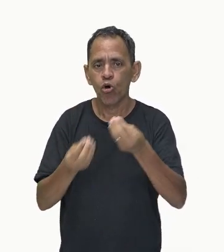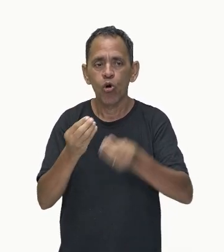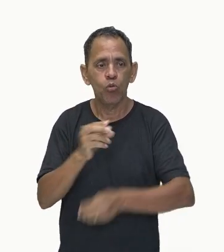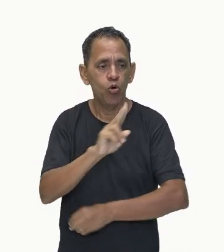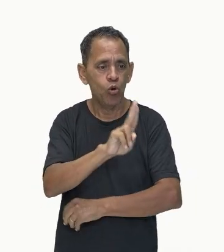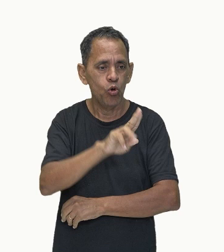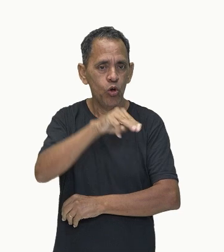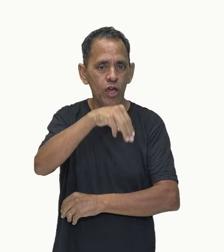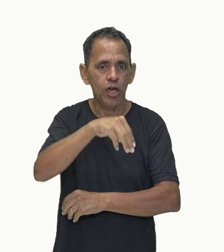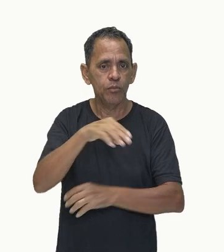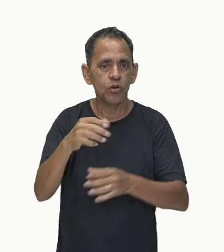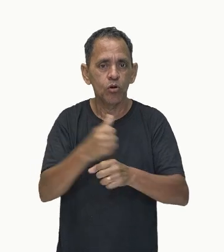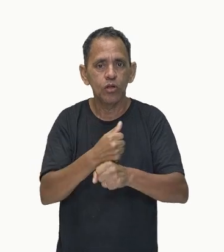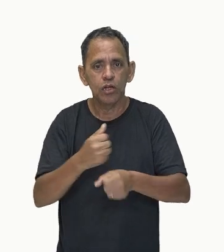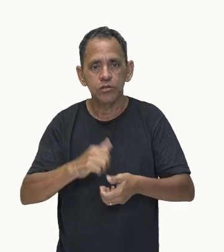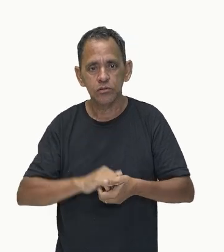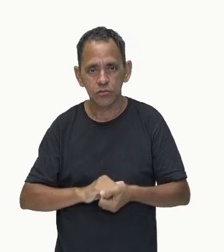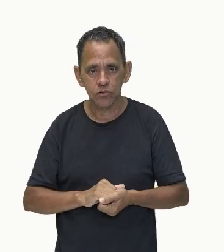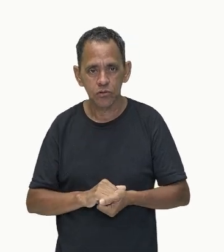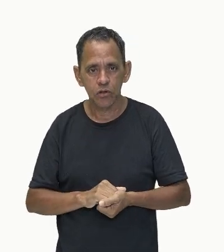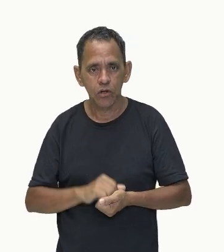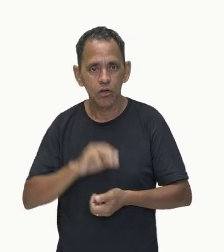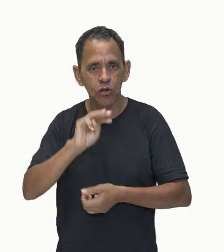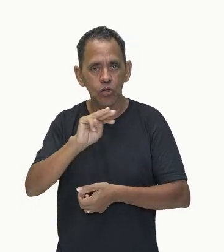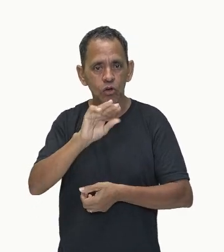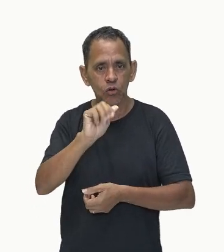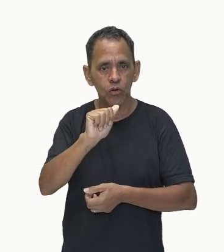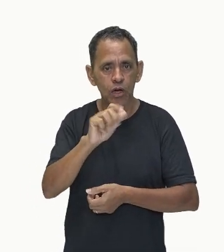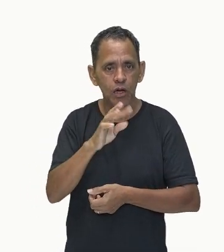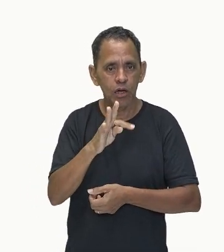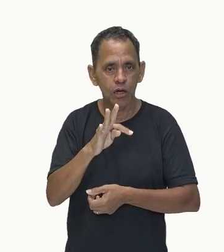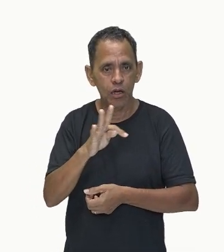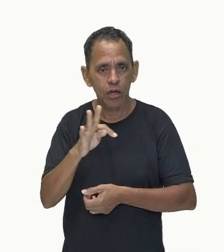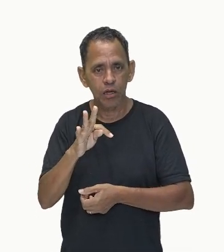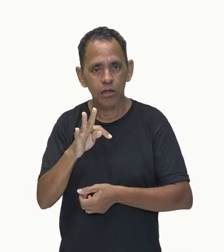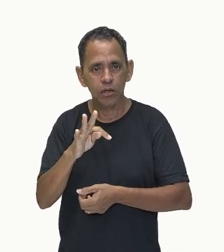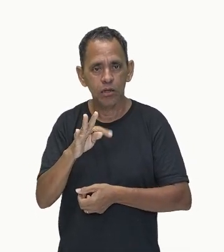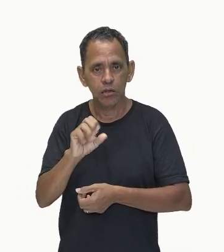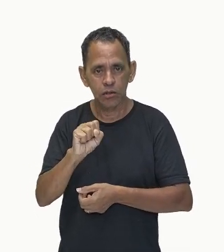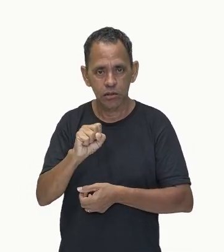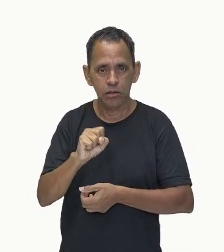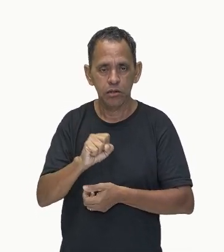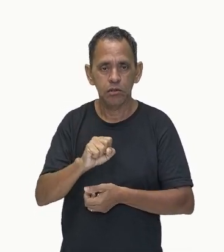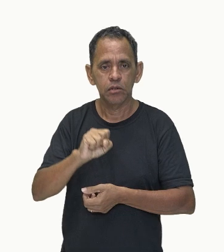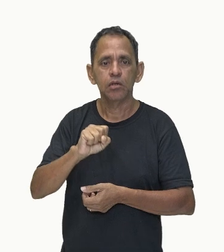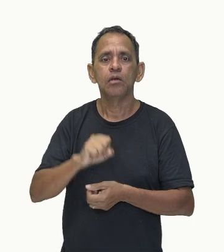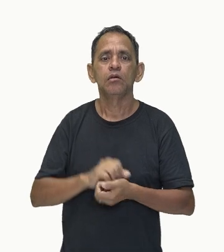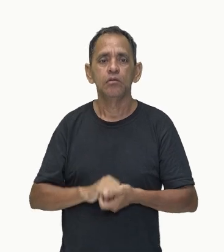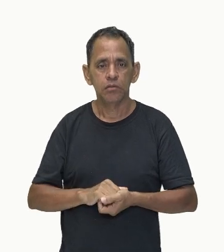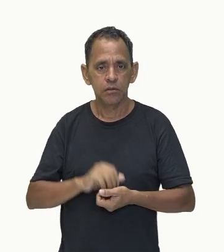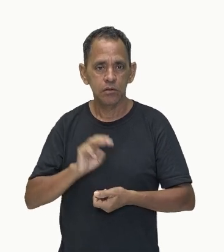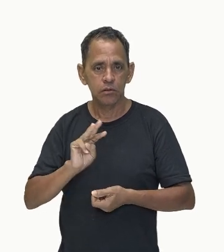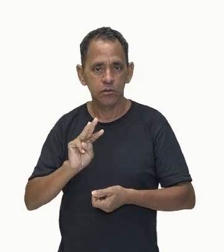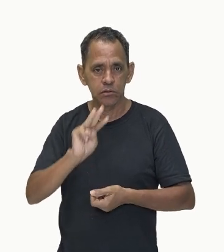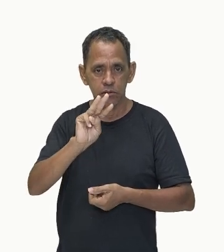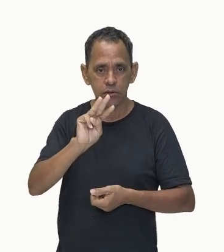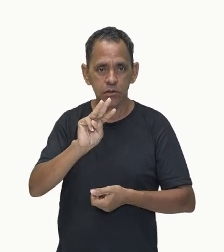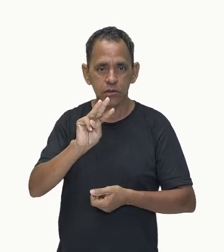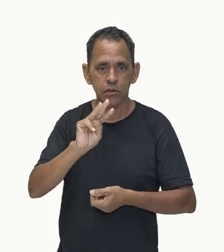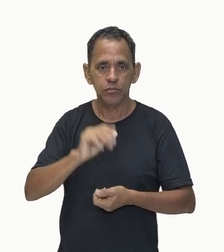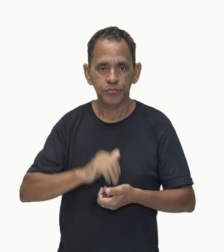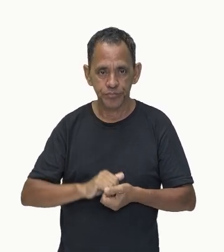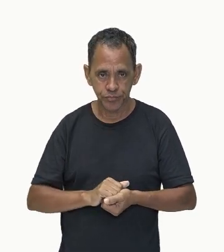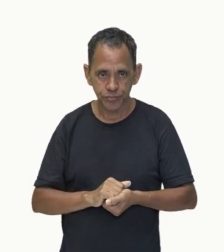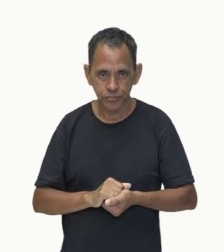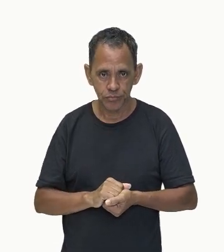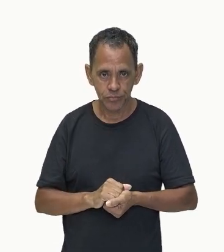O watts é o joule por segundo. Tá? Um joule por 1 segundo é um watts. E a gente também tem que 1